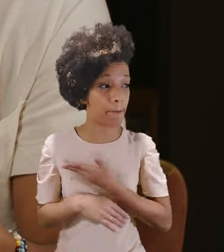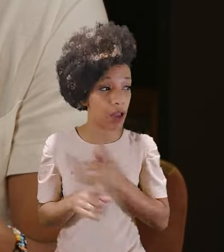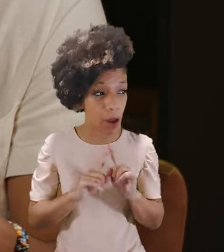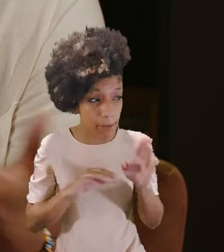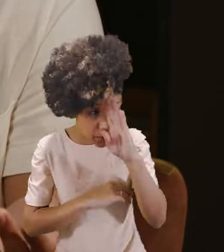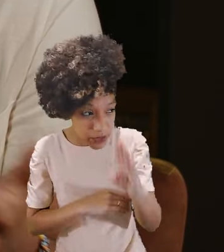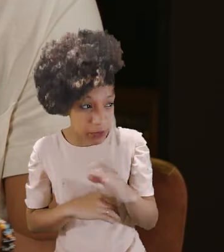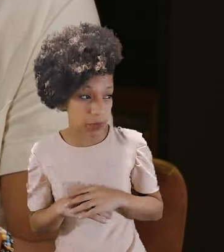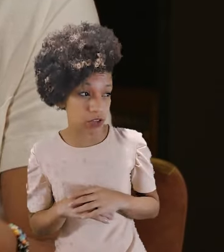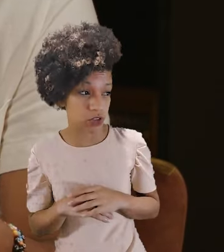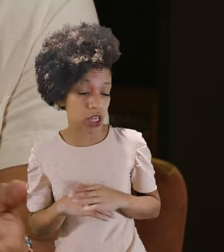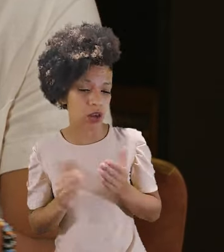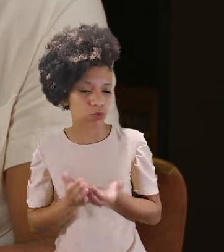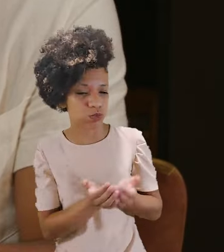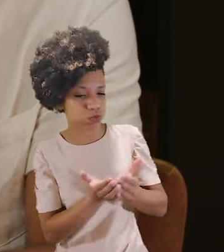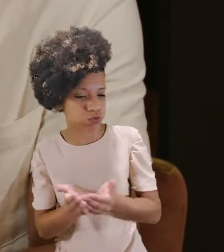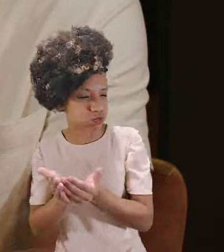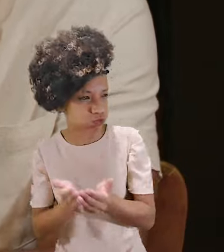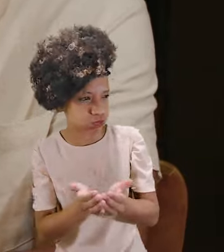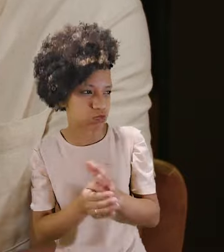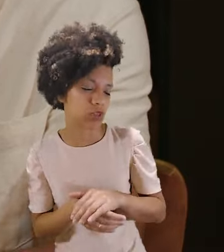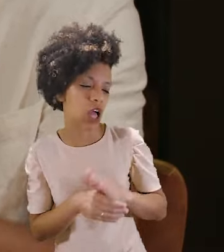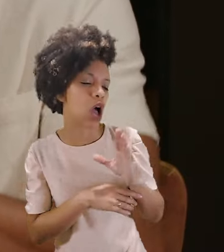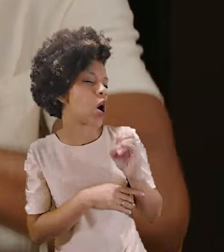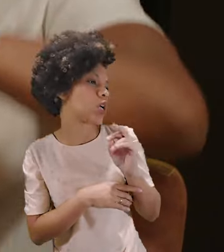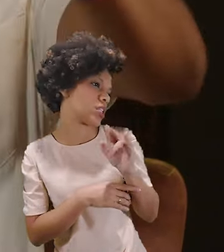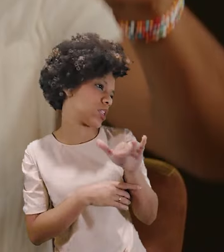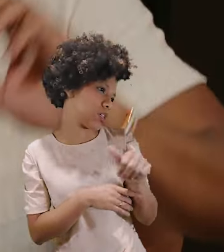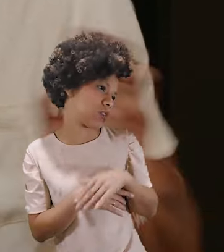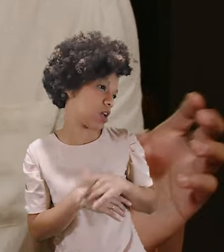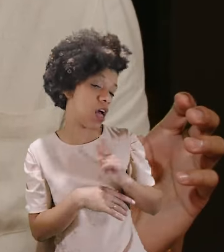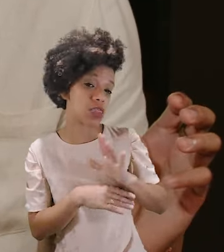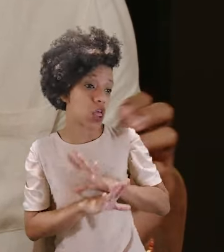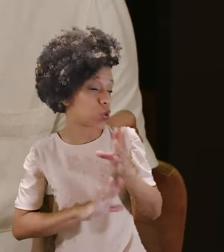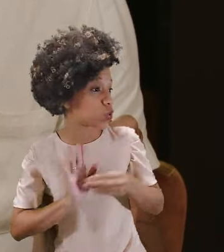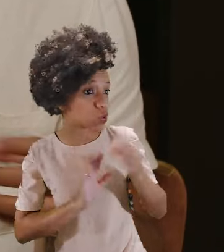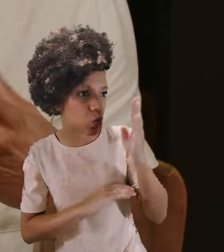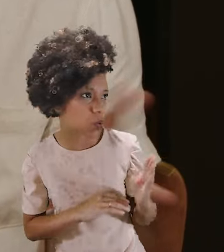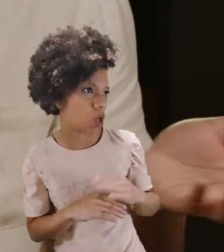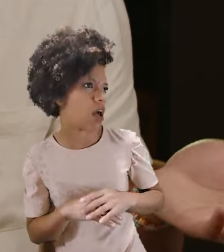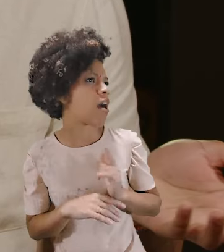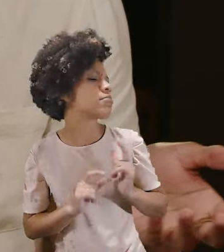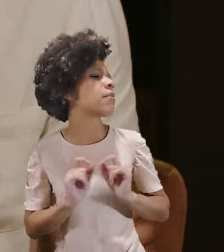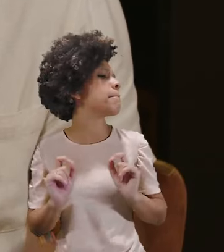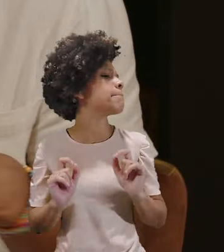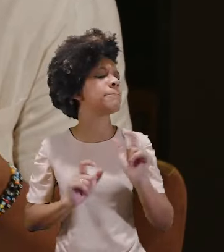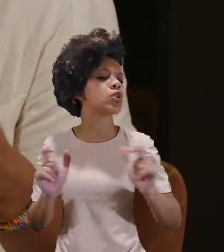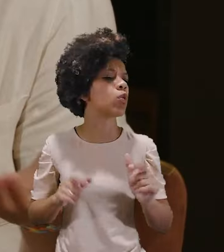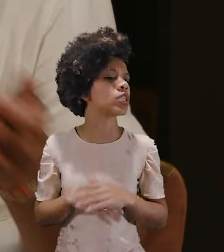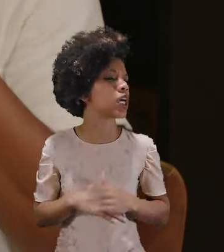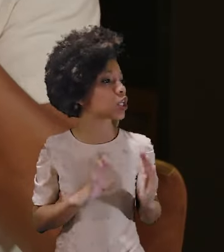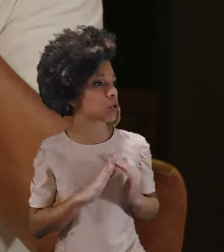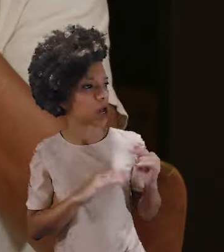mas é principalmente nessa parte de navegação postei aqui você tem pessoas de todo lugar do Brasil tem gente nem mora no Brasil o